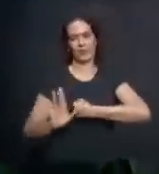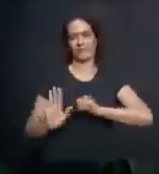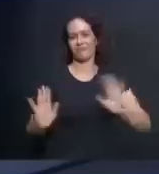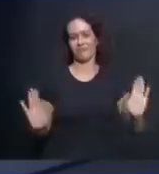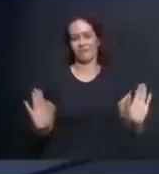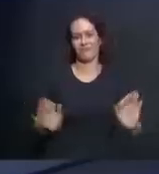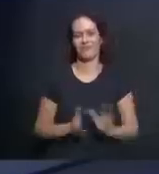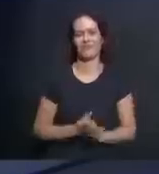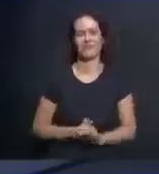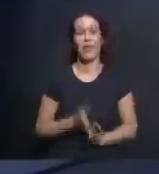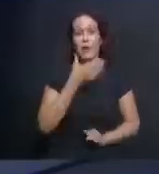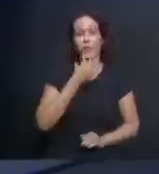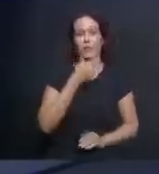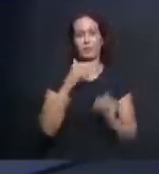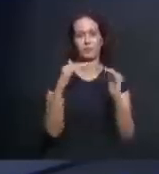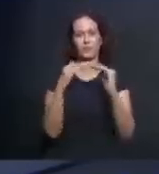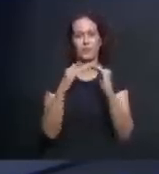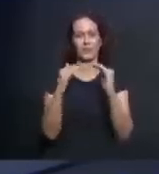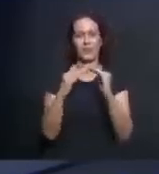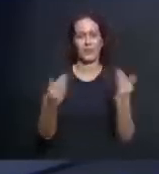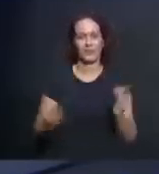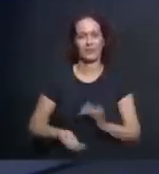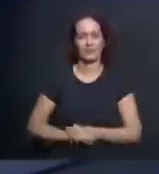Até os homens concordam.